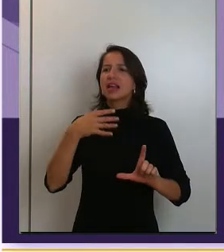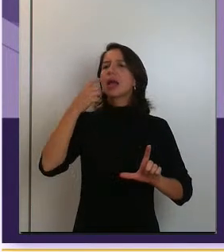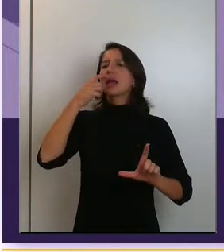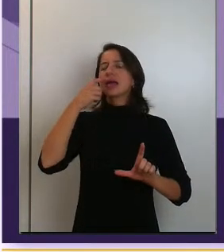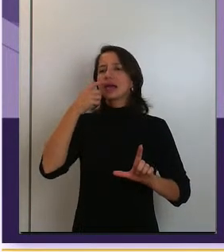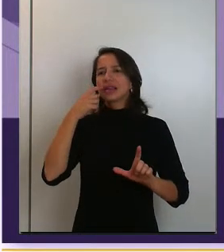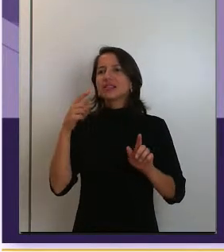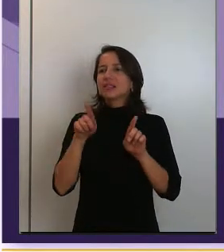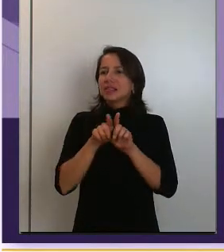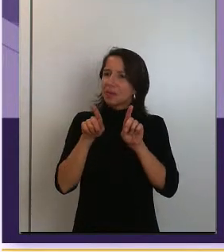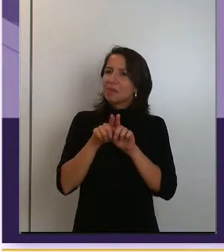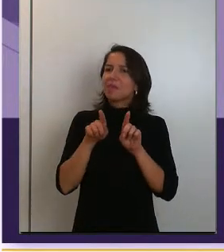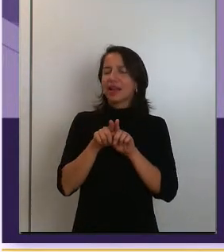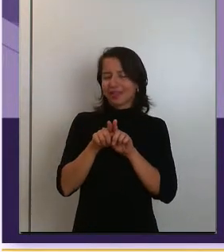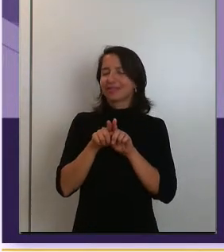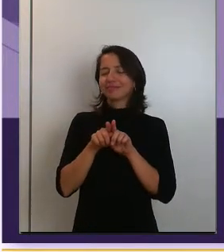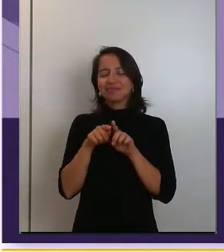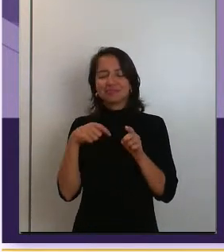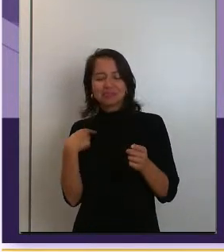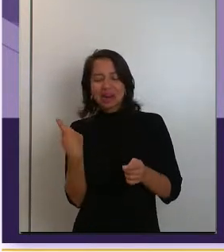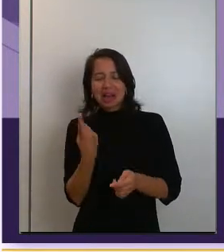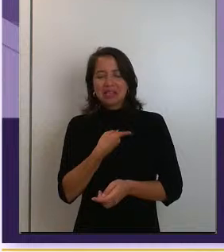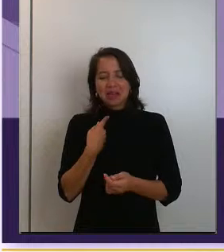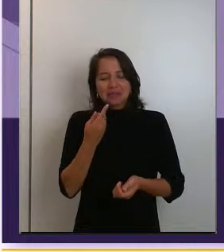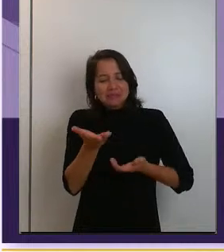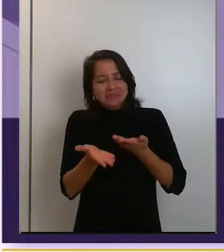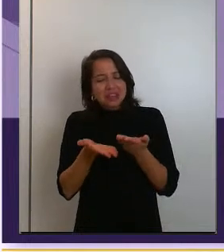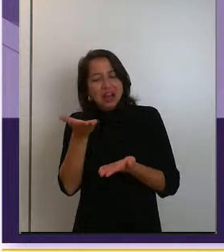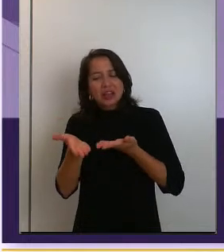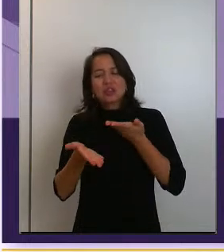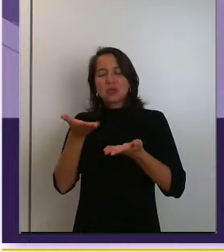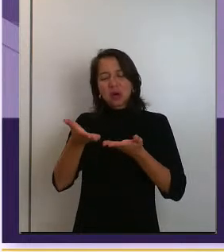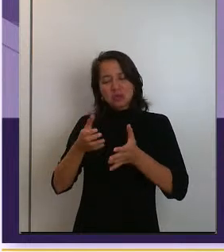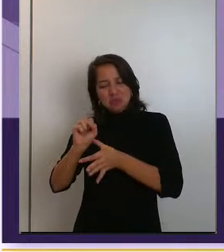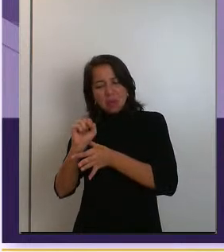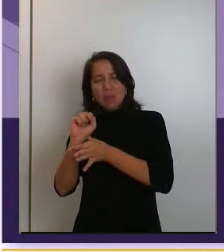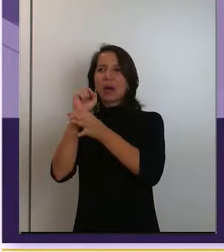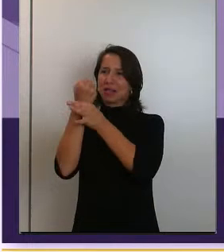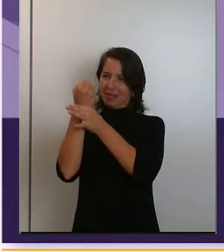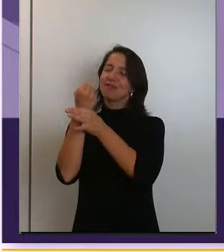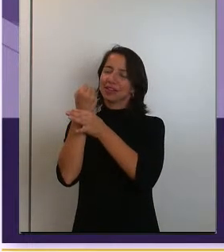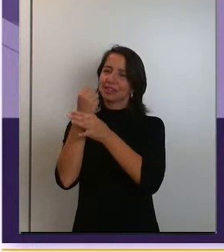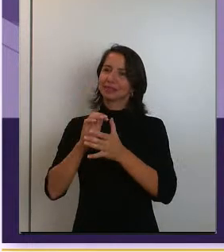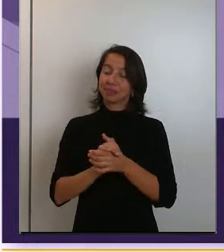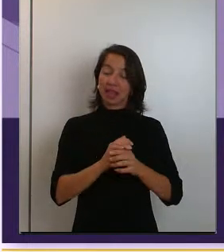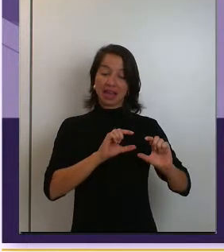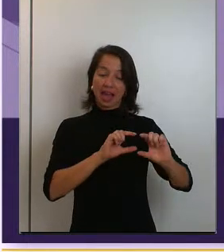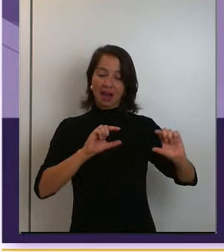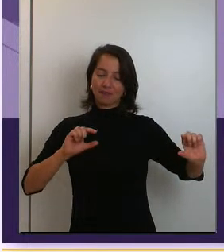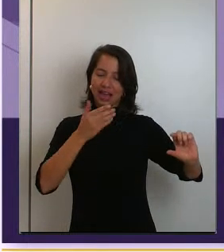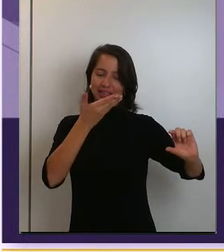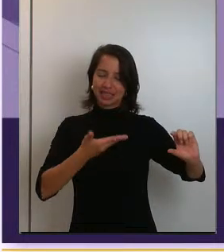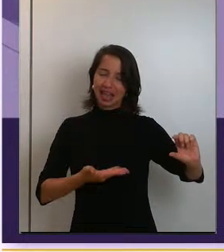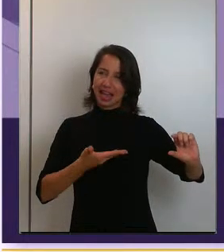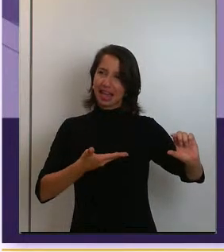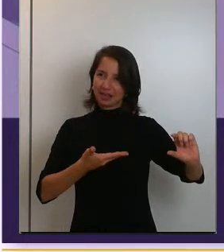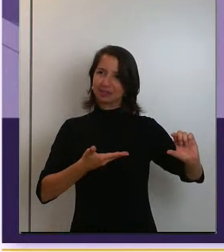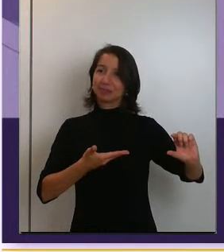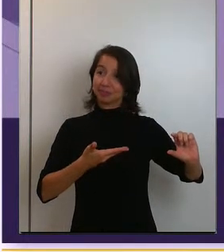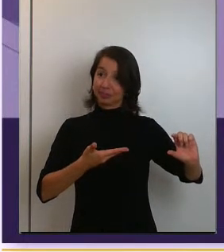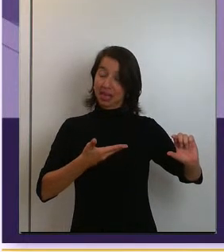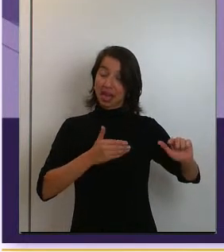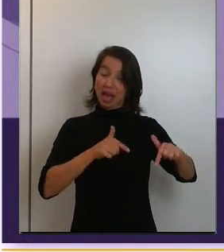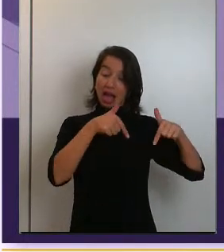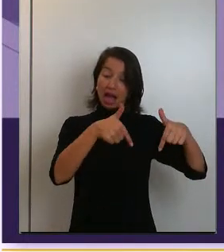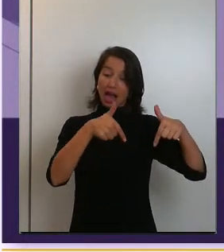como um mantra também para nós que atuamos e trabalhamos no MPT. E a frase é a seguinte: a batalha pela igualdade de